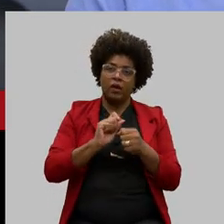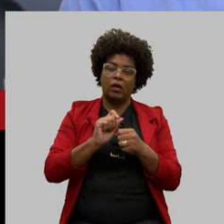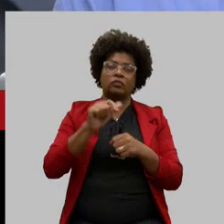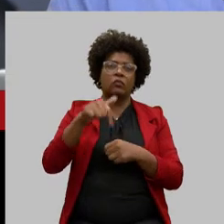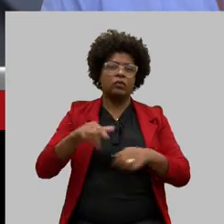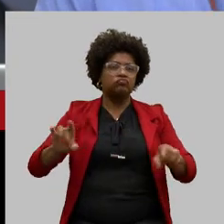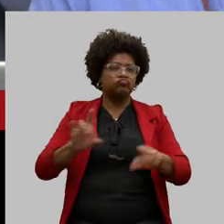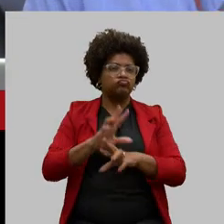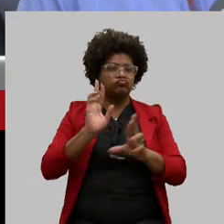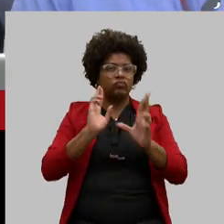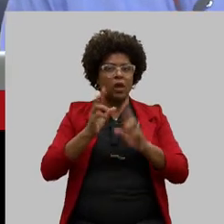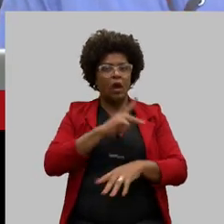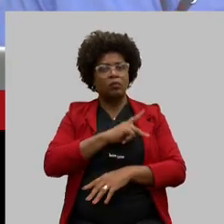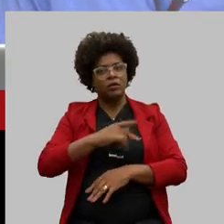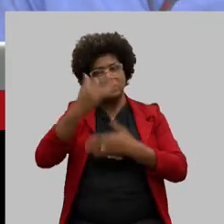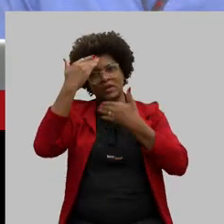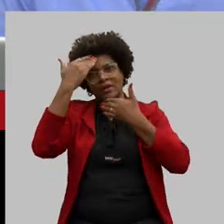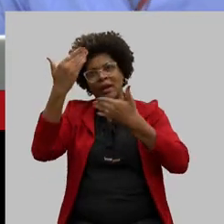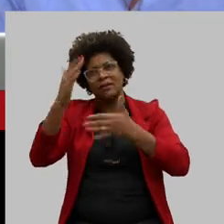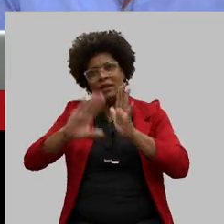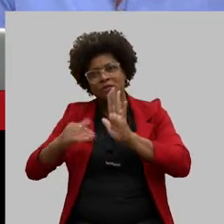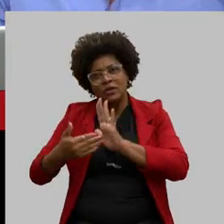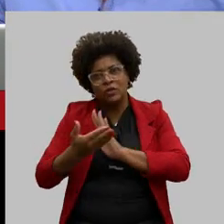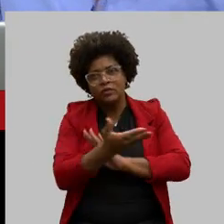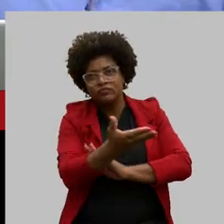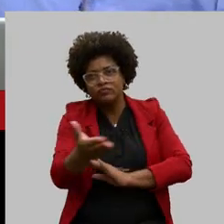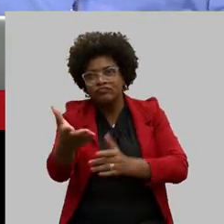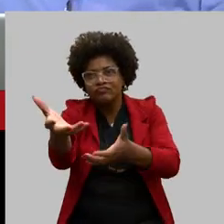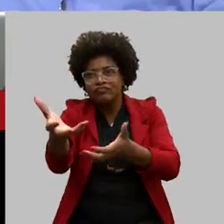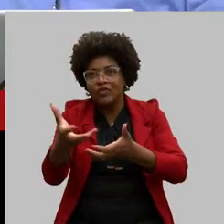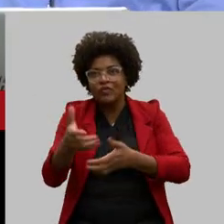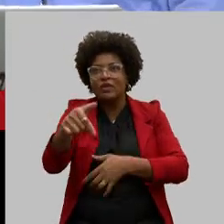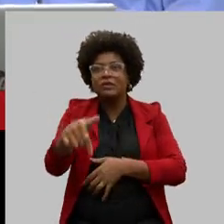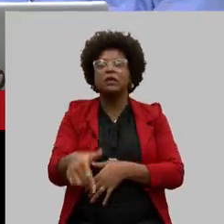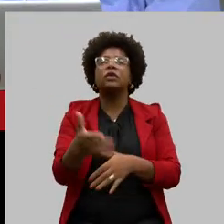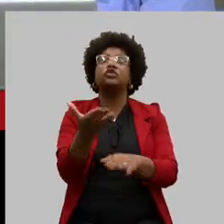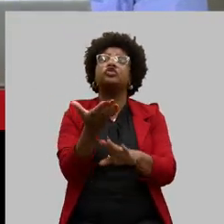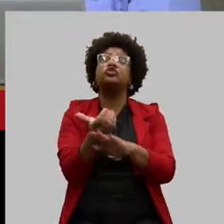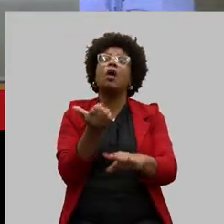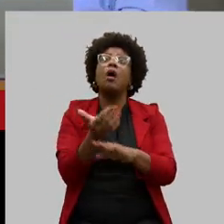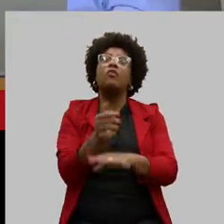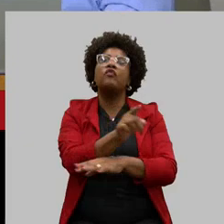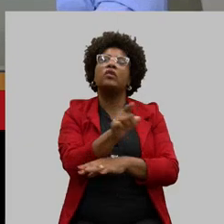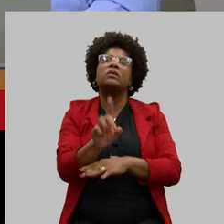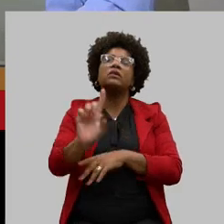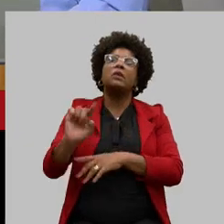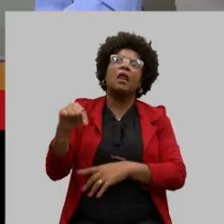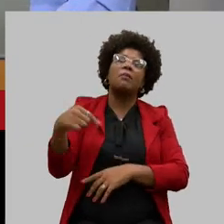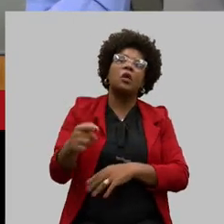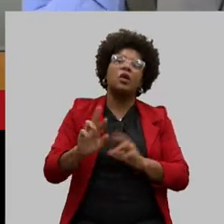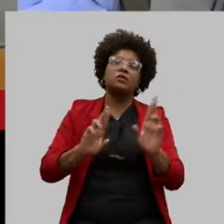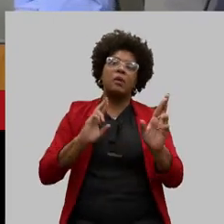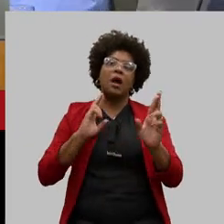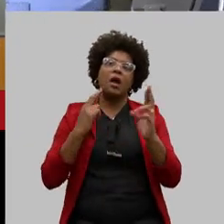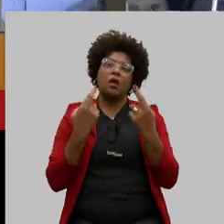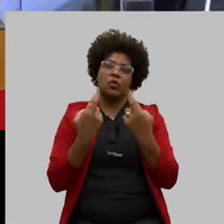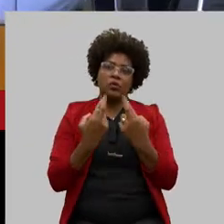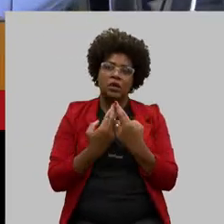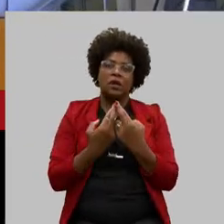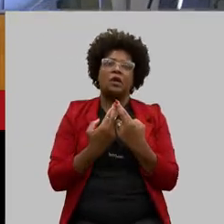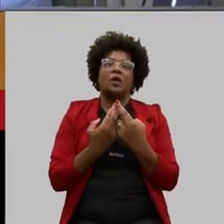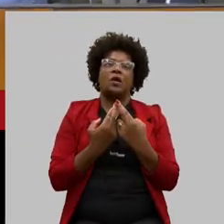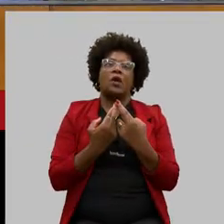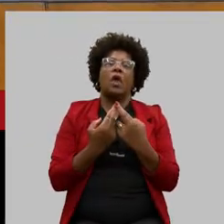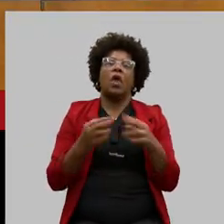agradece a presença dos parlamentares dos convidados convoco os membros para a próxima reunião ordinária determina a lavratura da ata